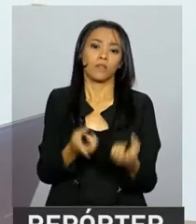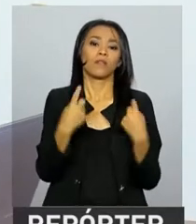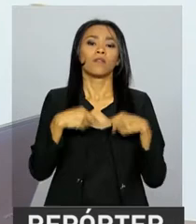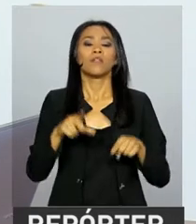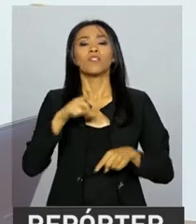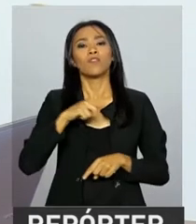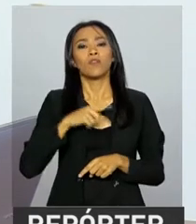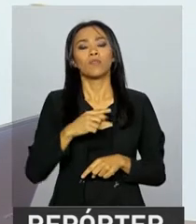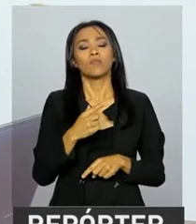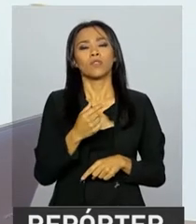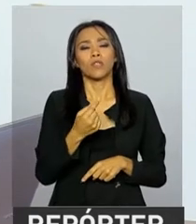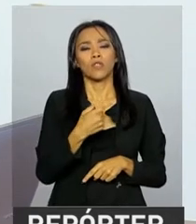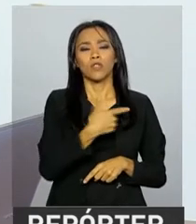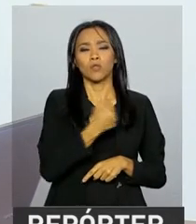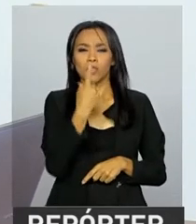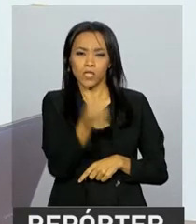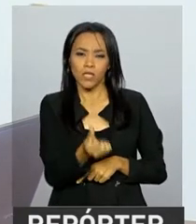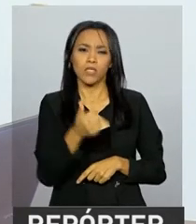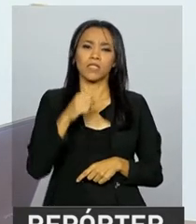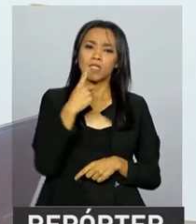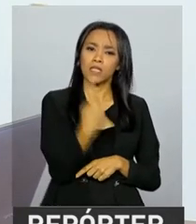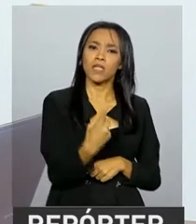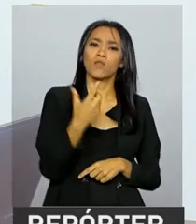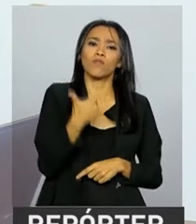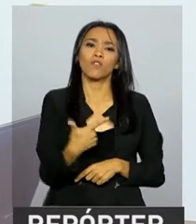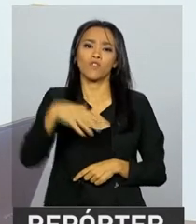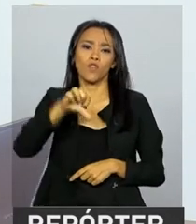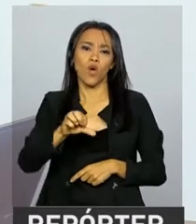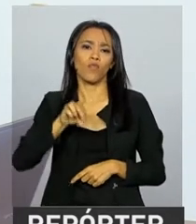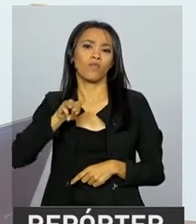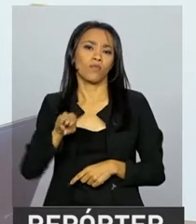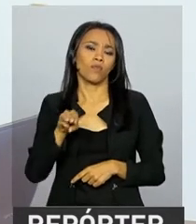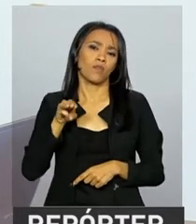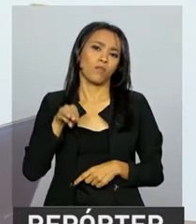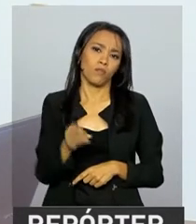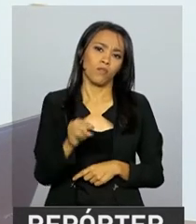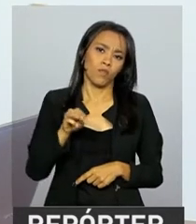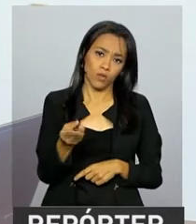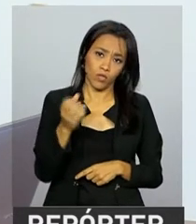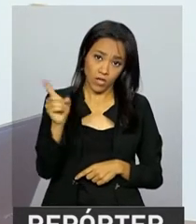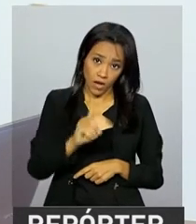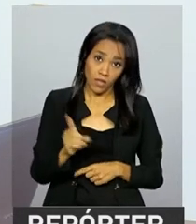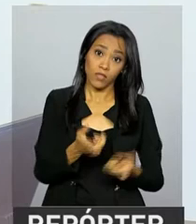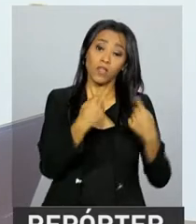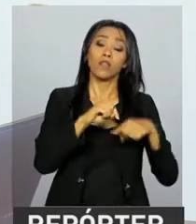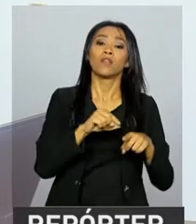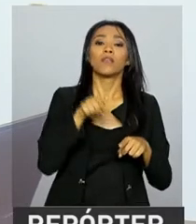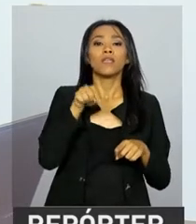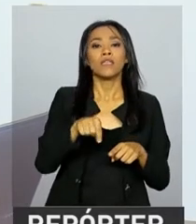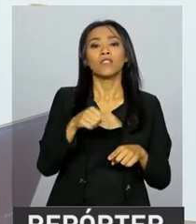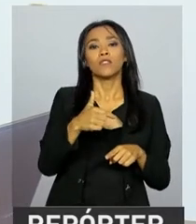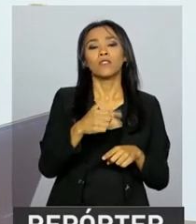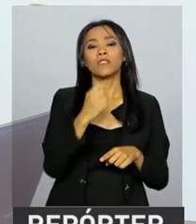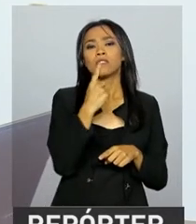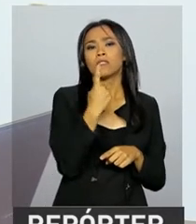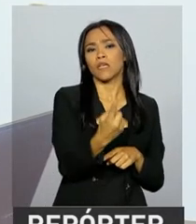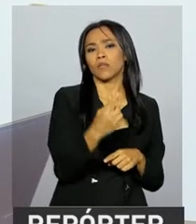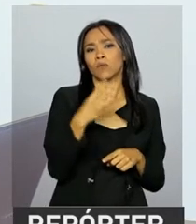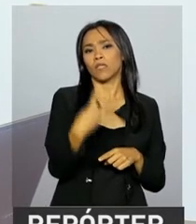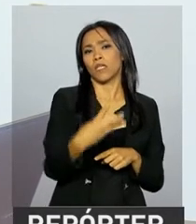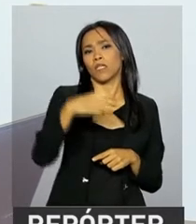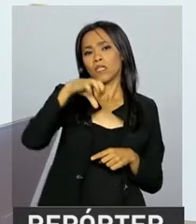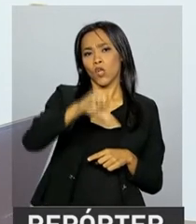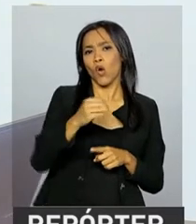2016 lançamentos 129 bilhões de reais do orçamento desse ano de 2017 é um aumento de 139